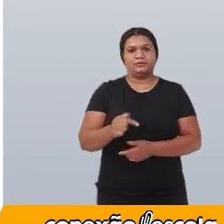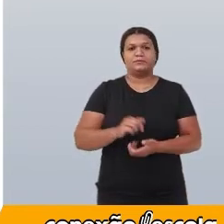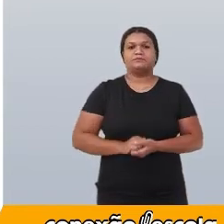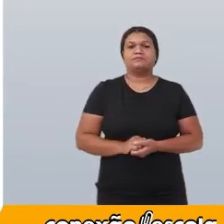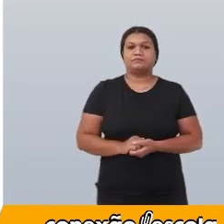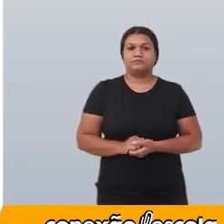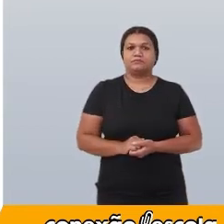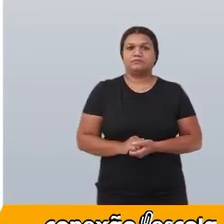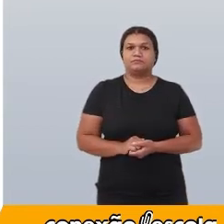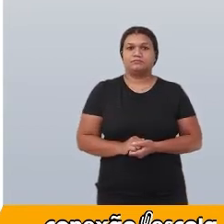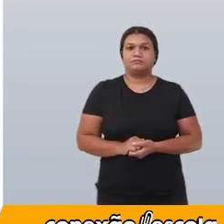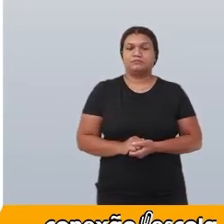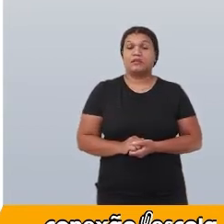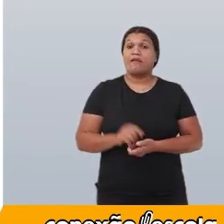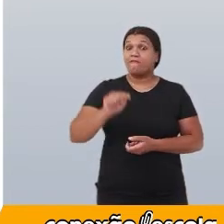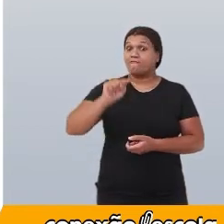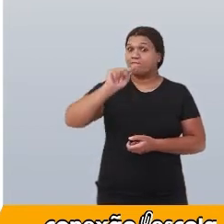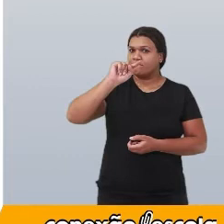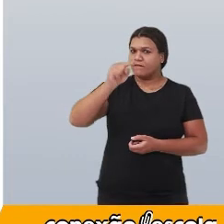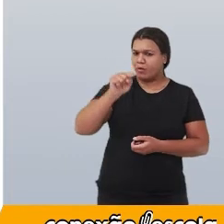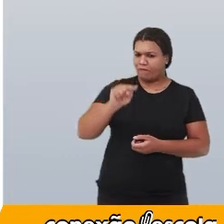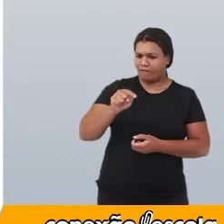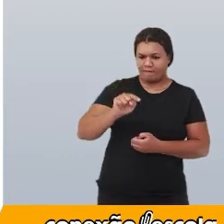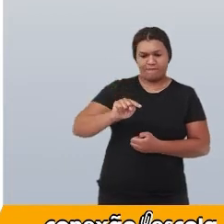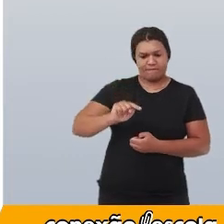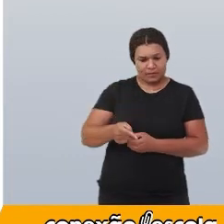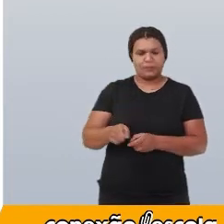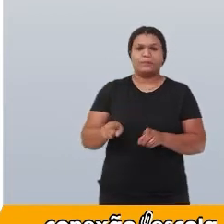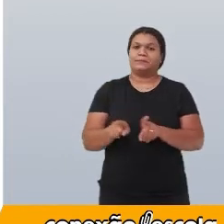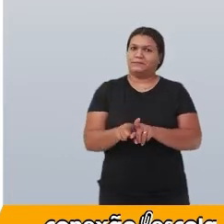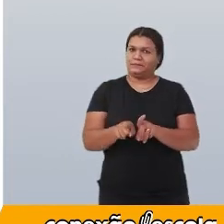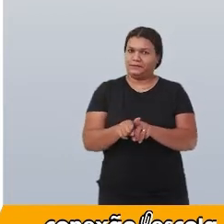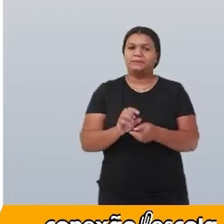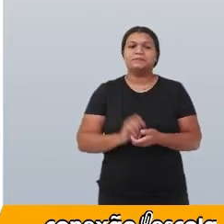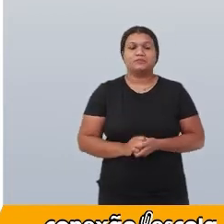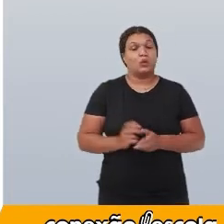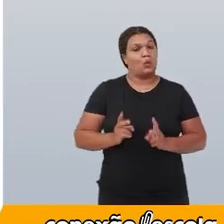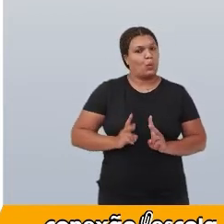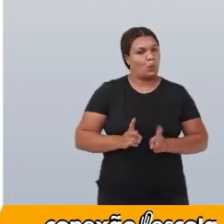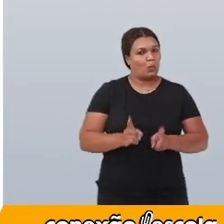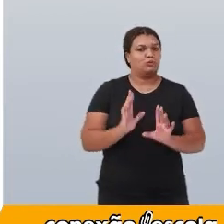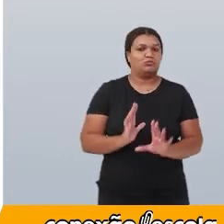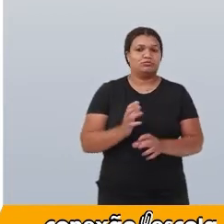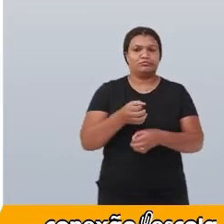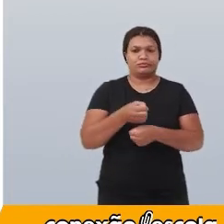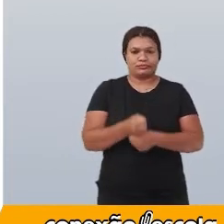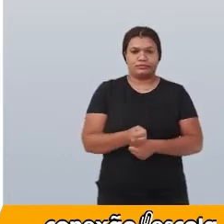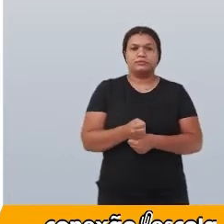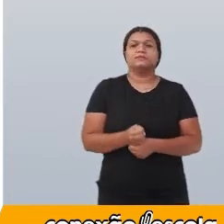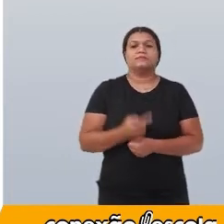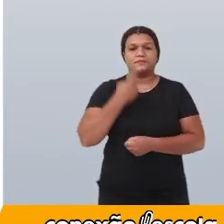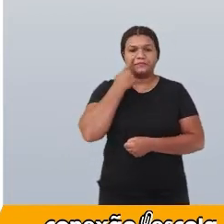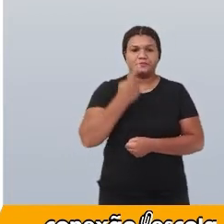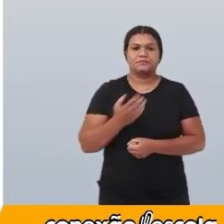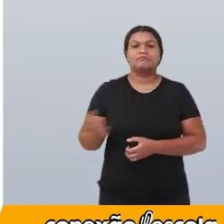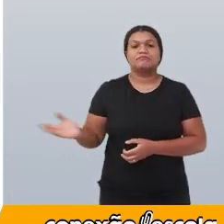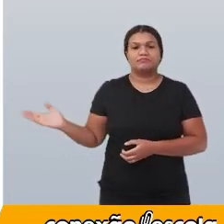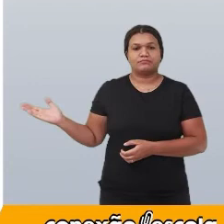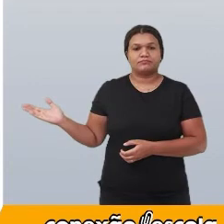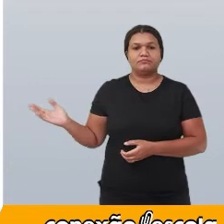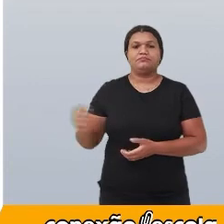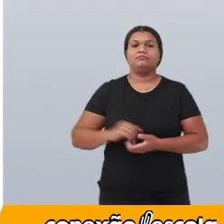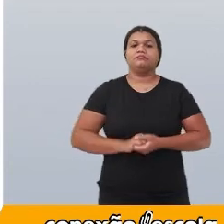7. Desço a vírgula e continuo agora com a operação